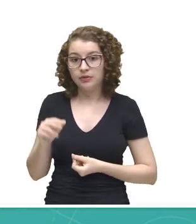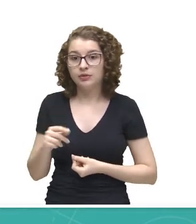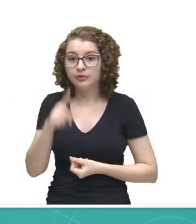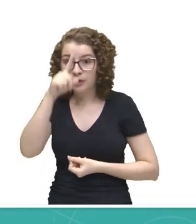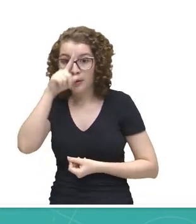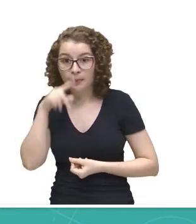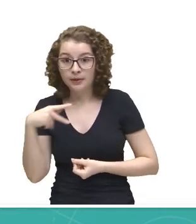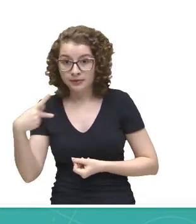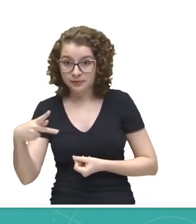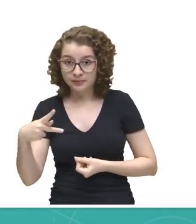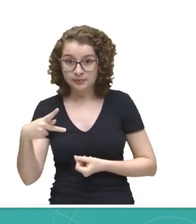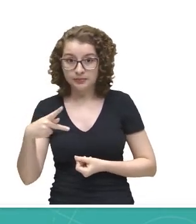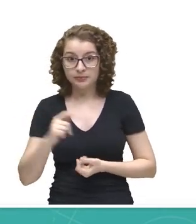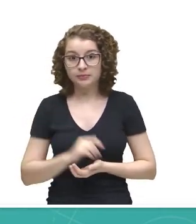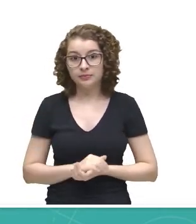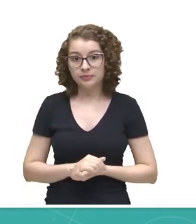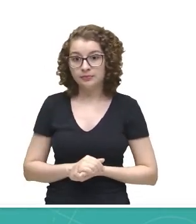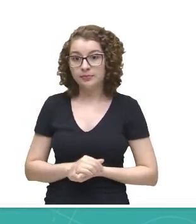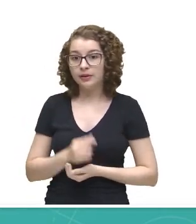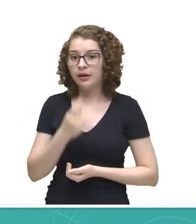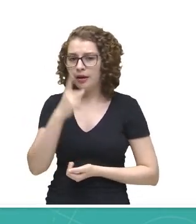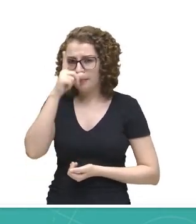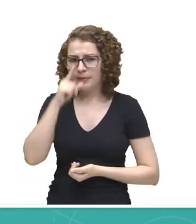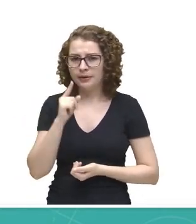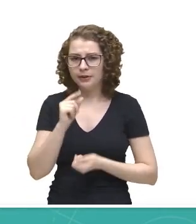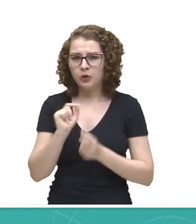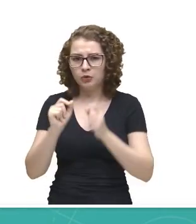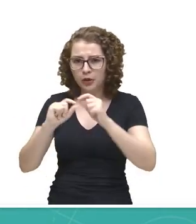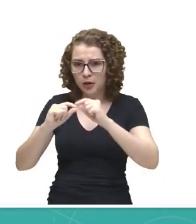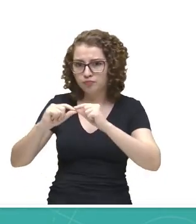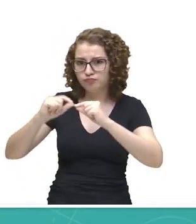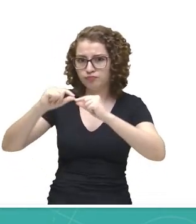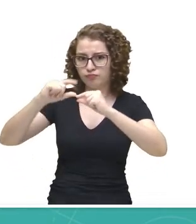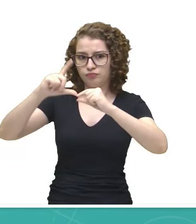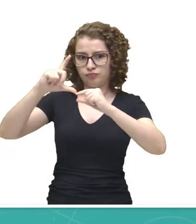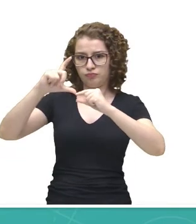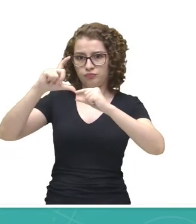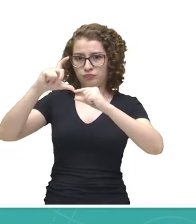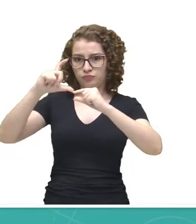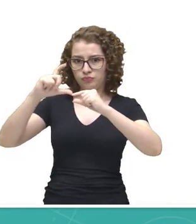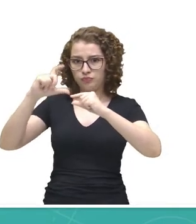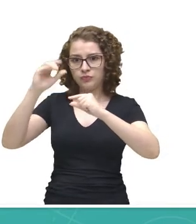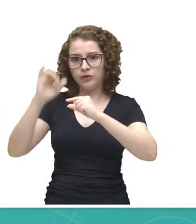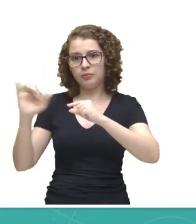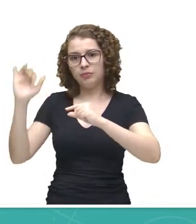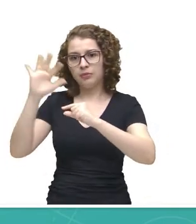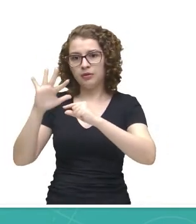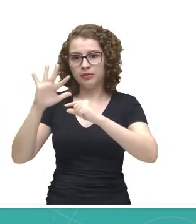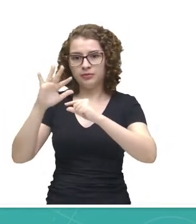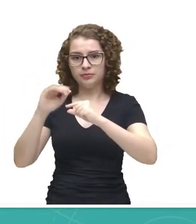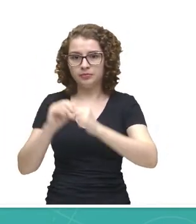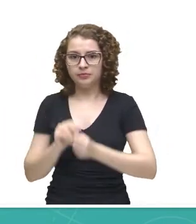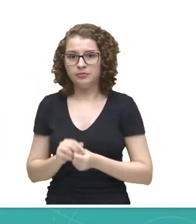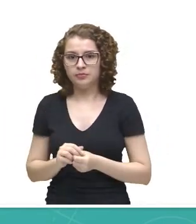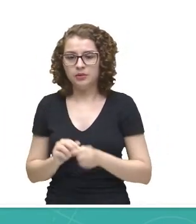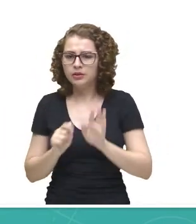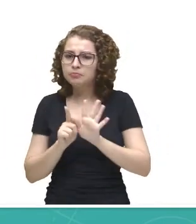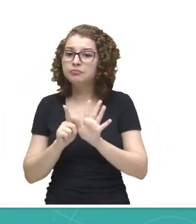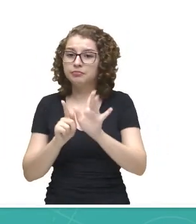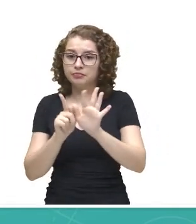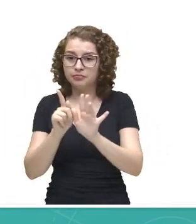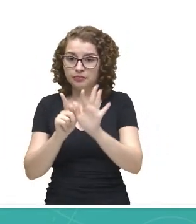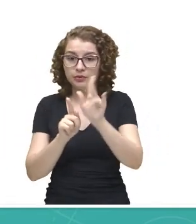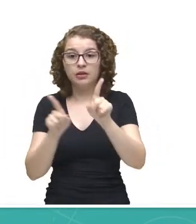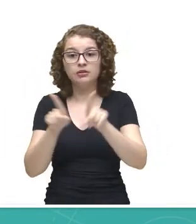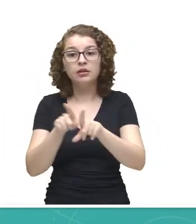ele apresenta ali, ó, uma grande quantidade. Esse plasma é composto por alguns tipos de gases e